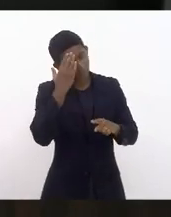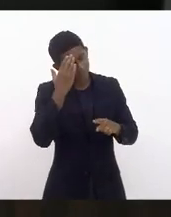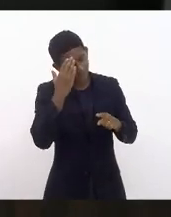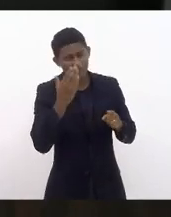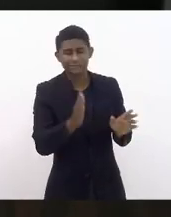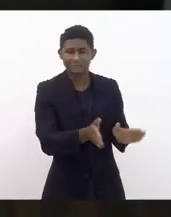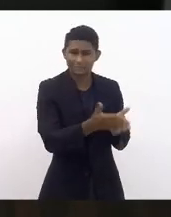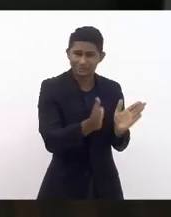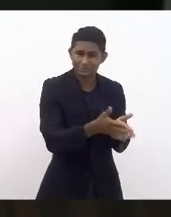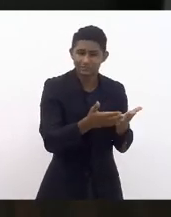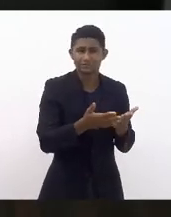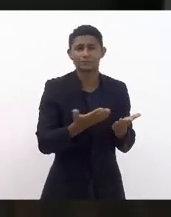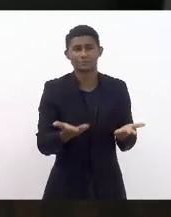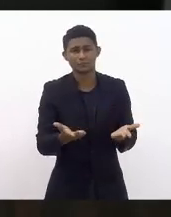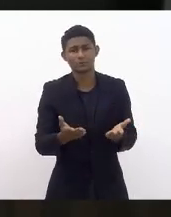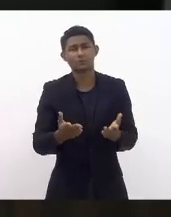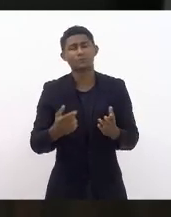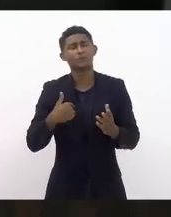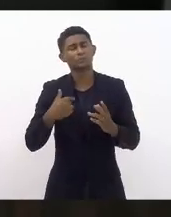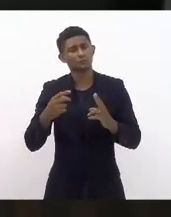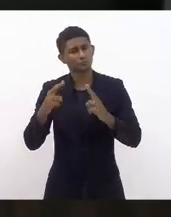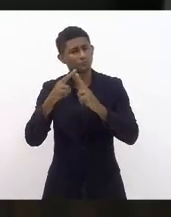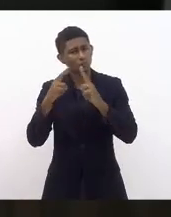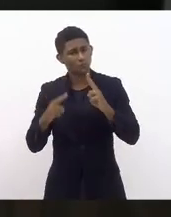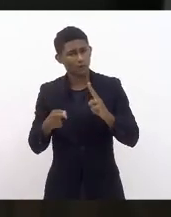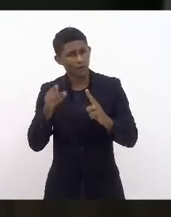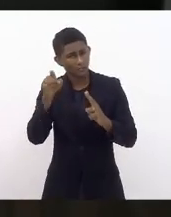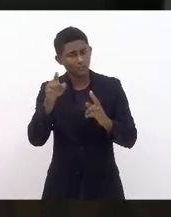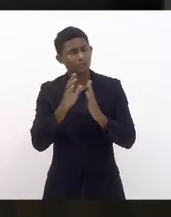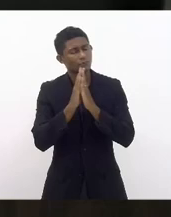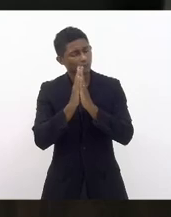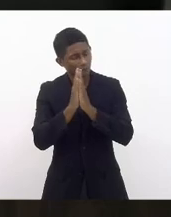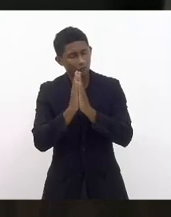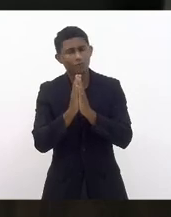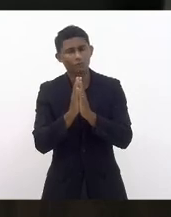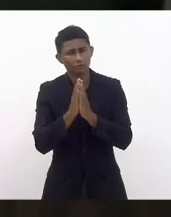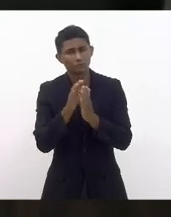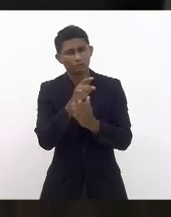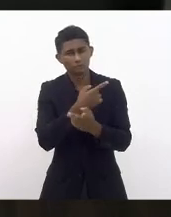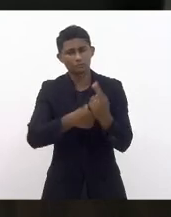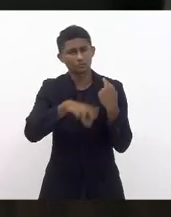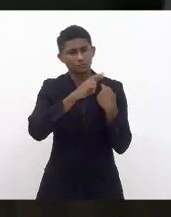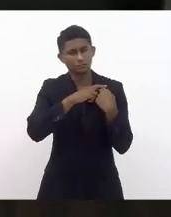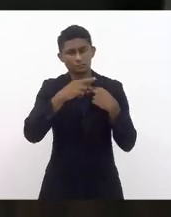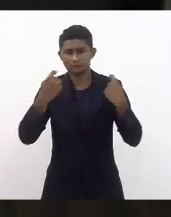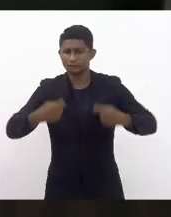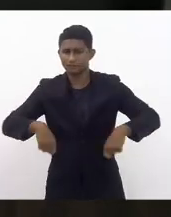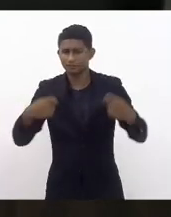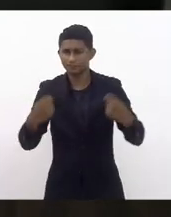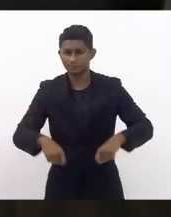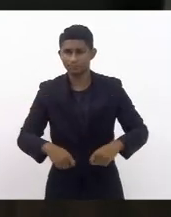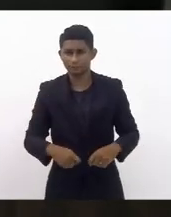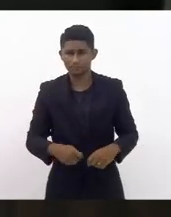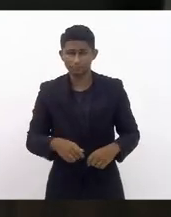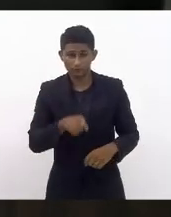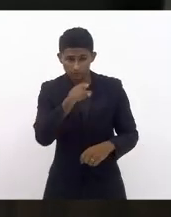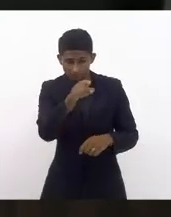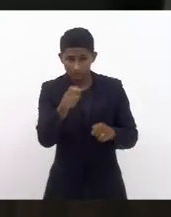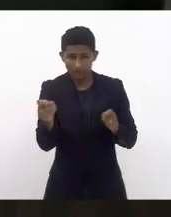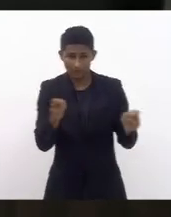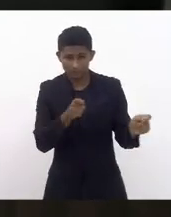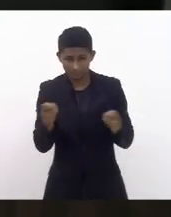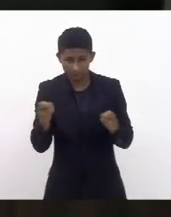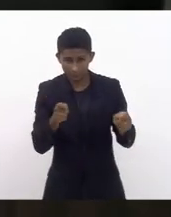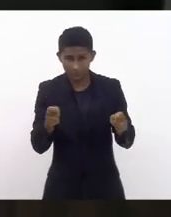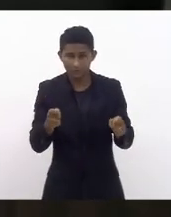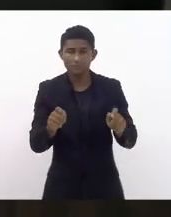que a UERJ tenha esse compromisso, o reitor Lodi, meu amigo, não só agora na sua administração, mas